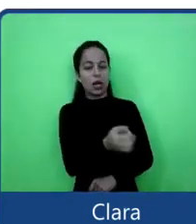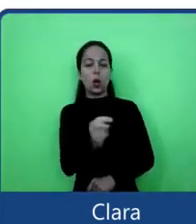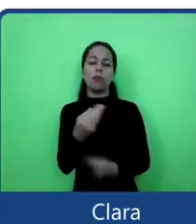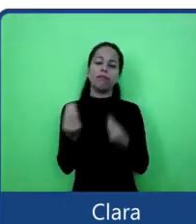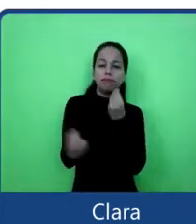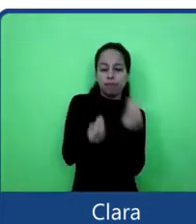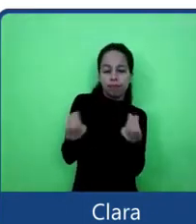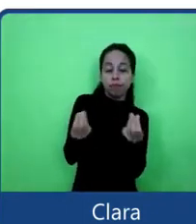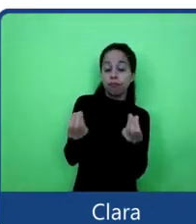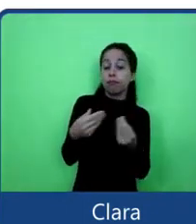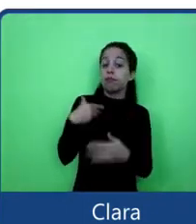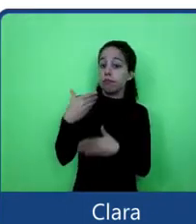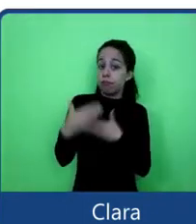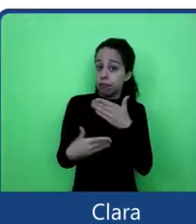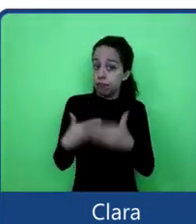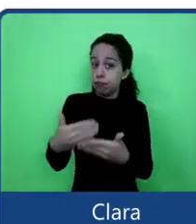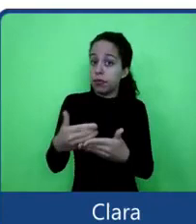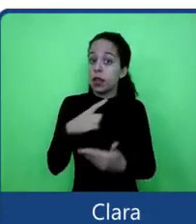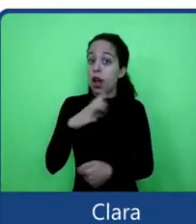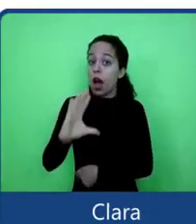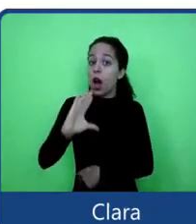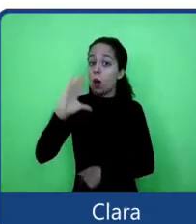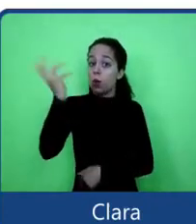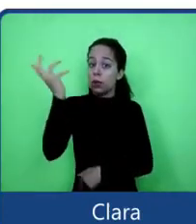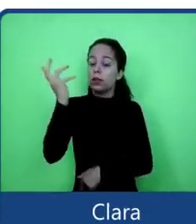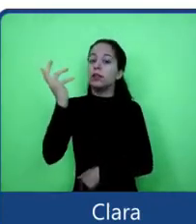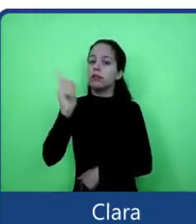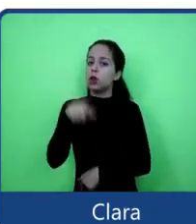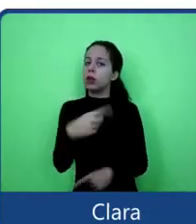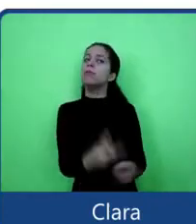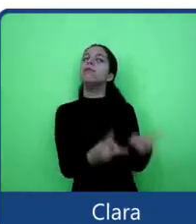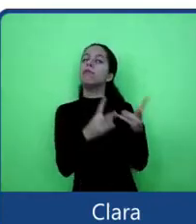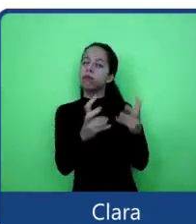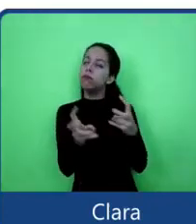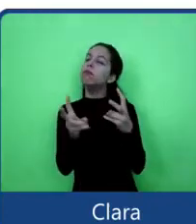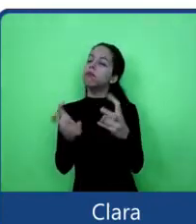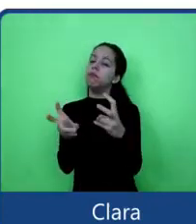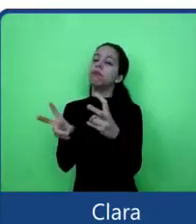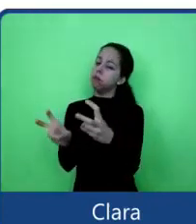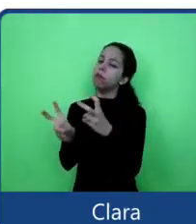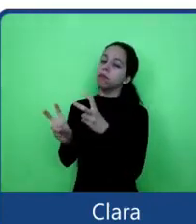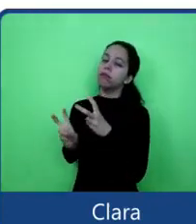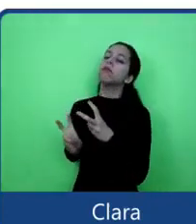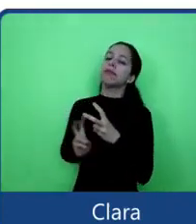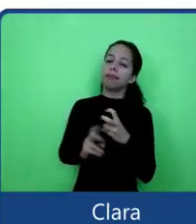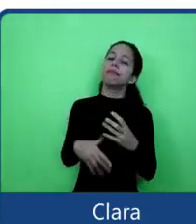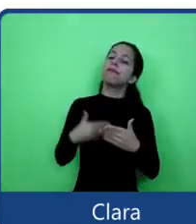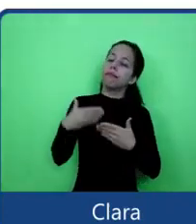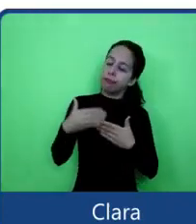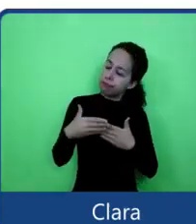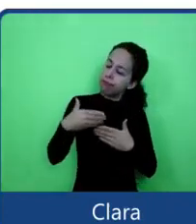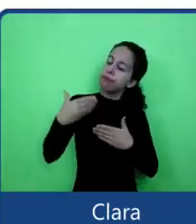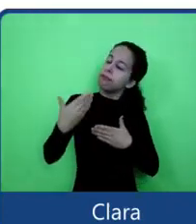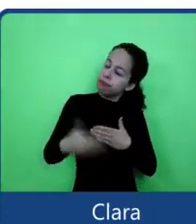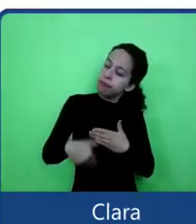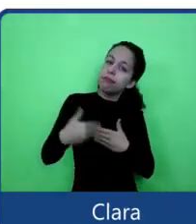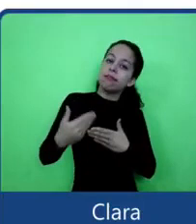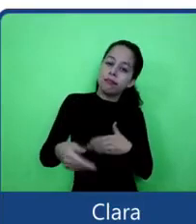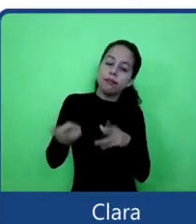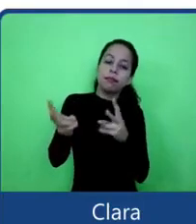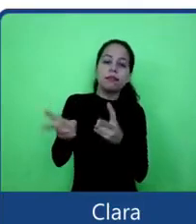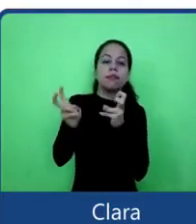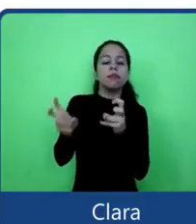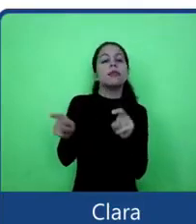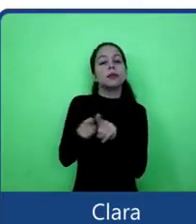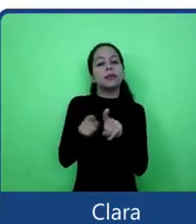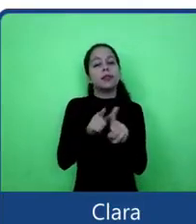mais notáveis, né, e não são as mesmas em todos os lugares, e impactam as populações humanas de